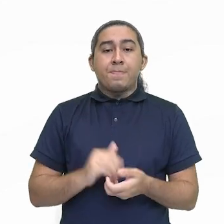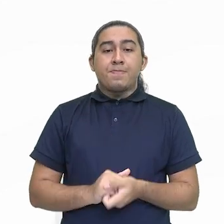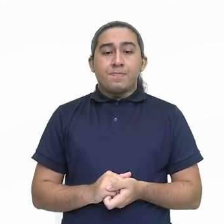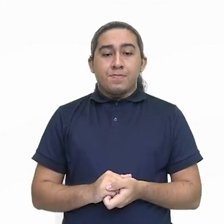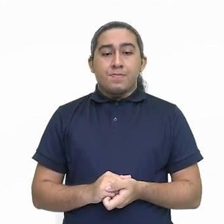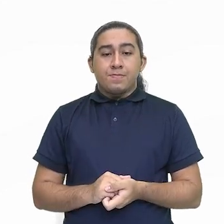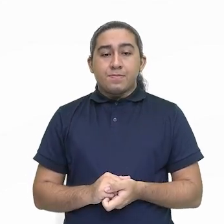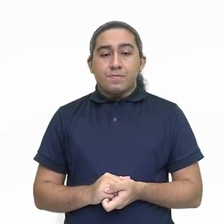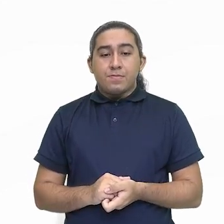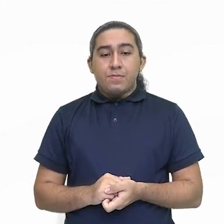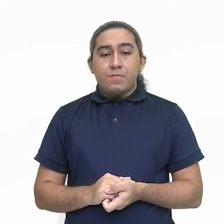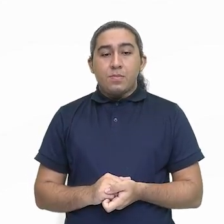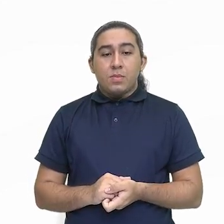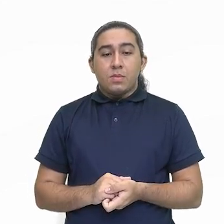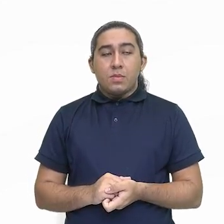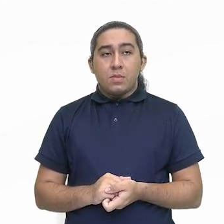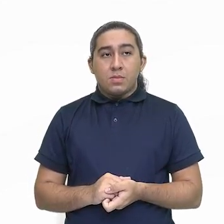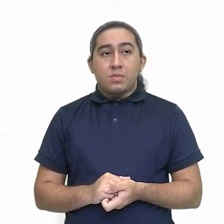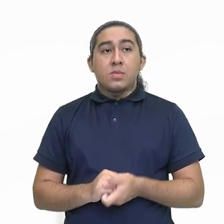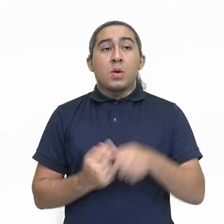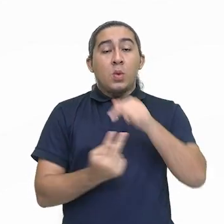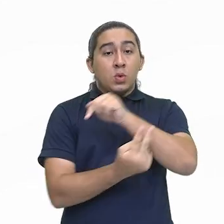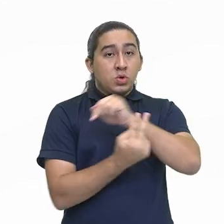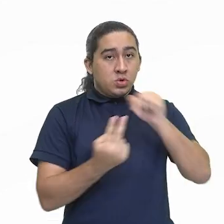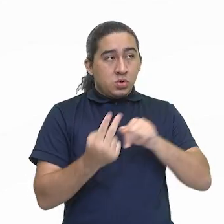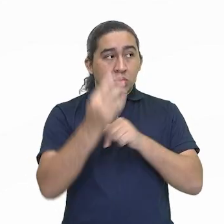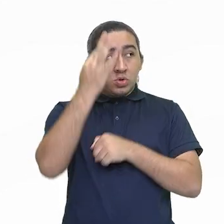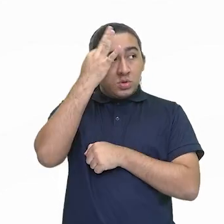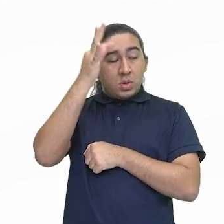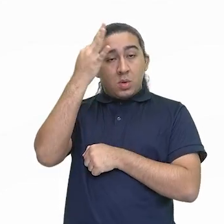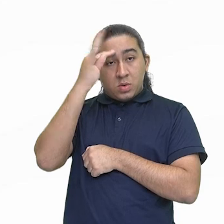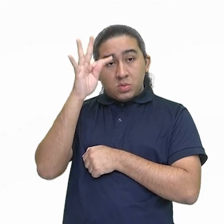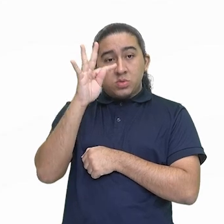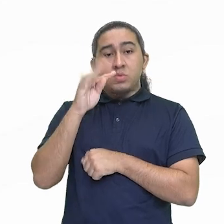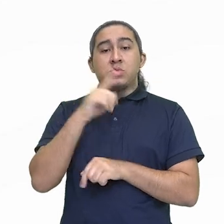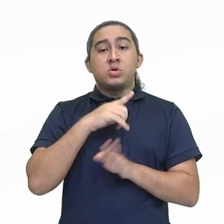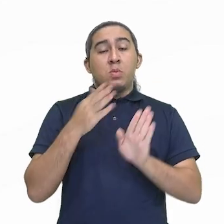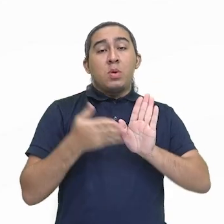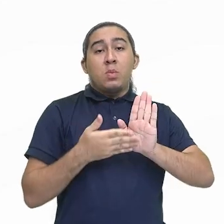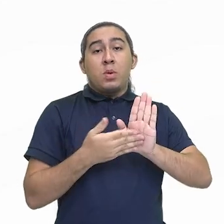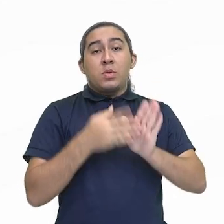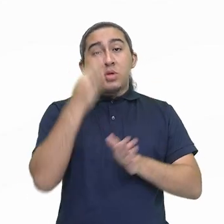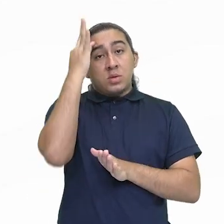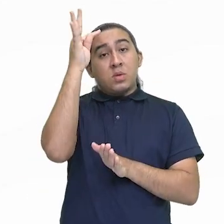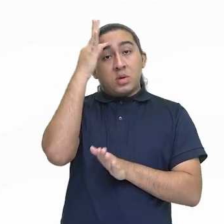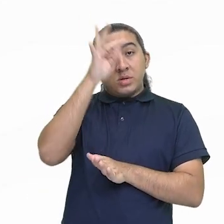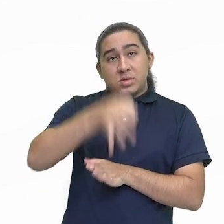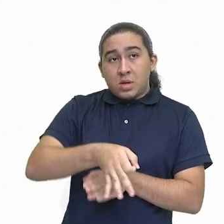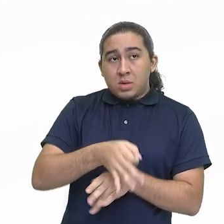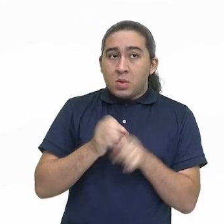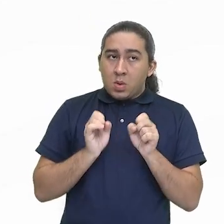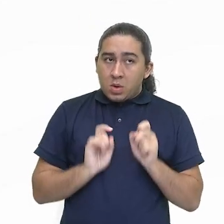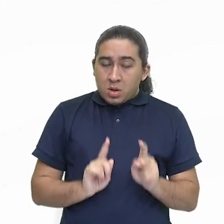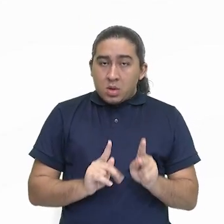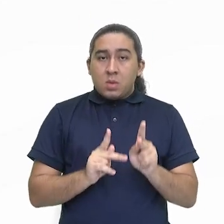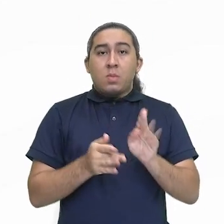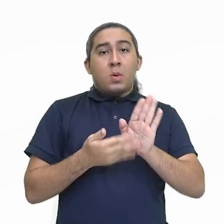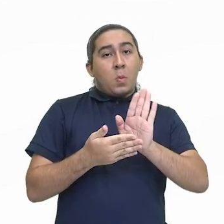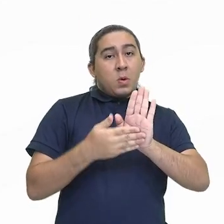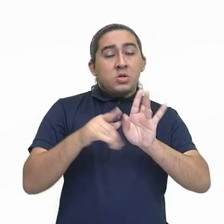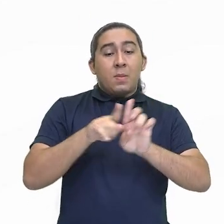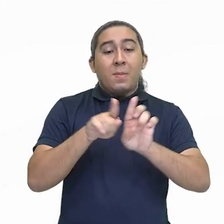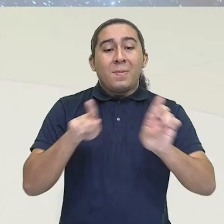Oparin e Haldane, eles propuseram uma teoria, mas eles não tinham feito